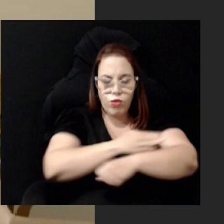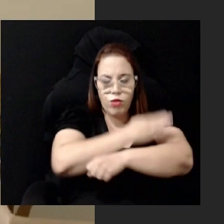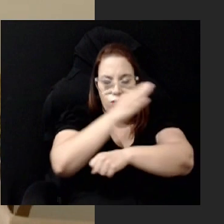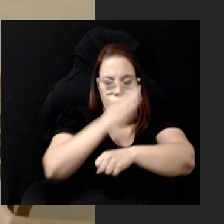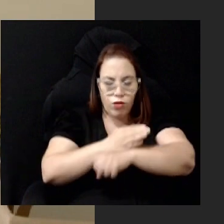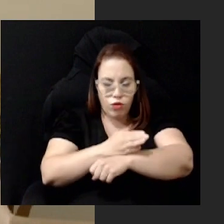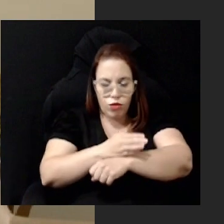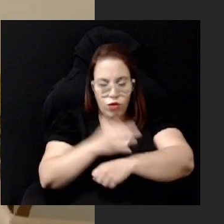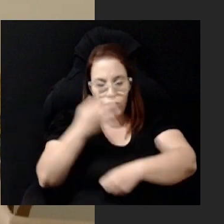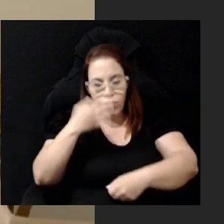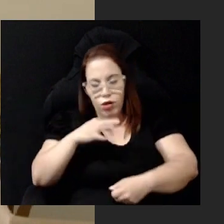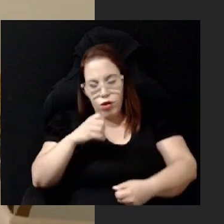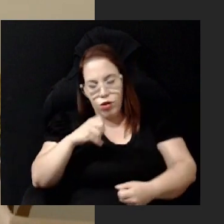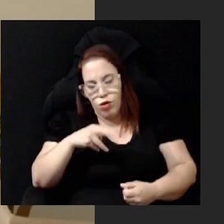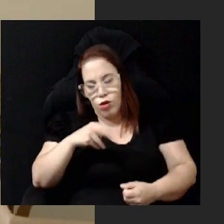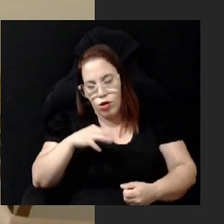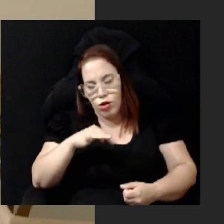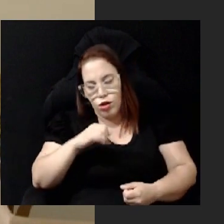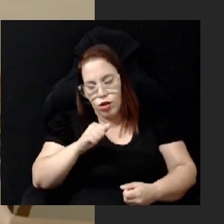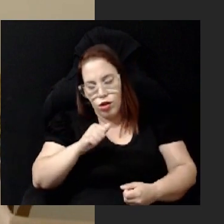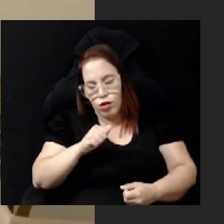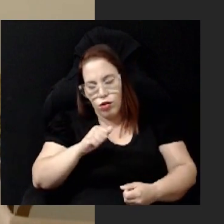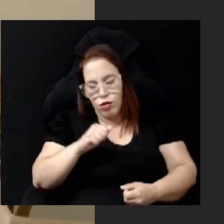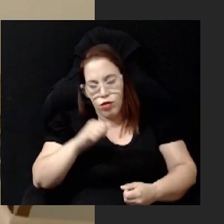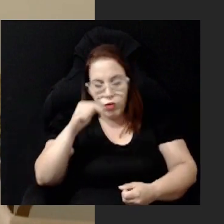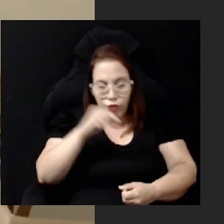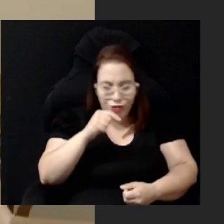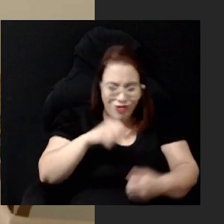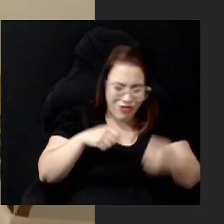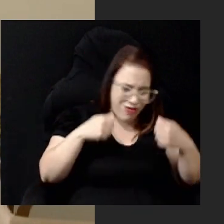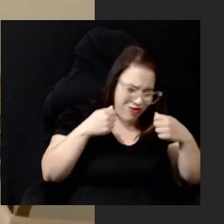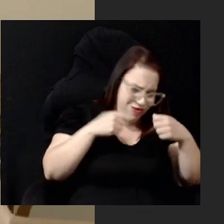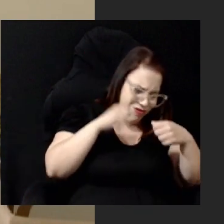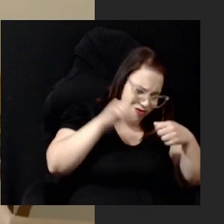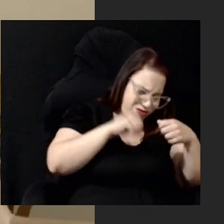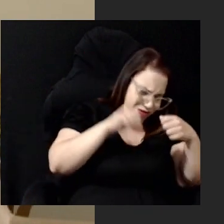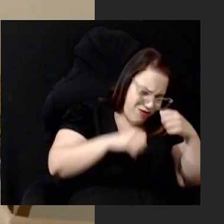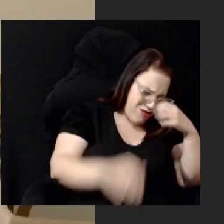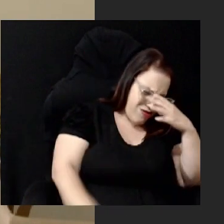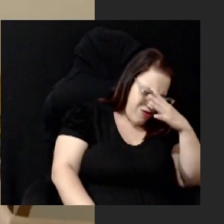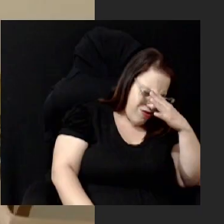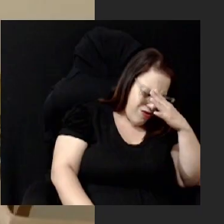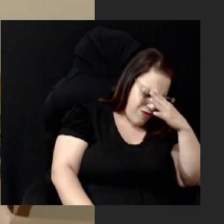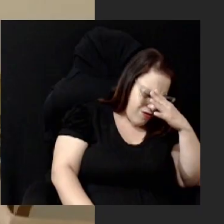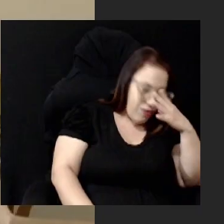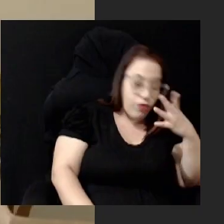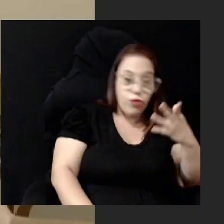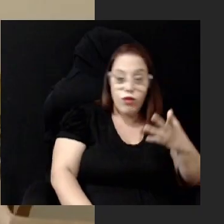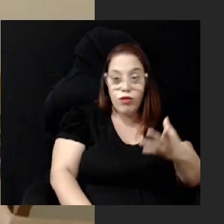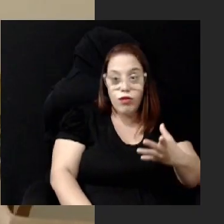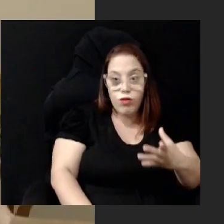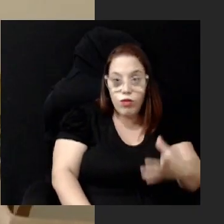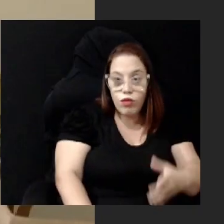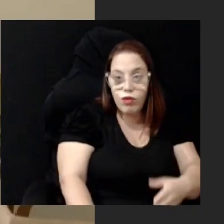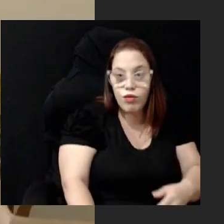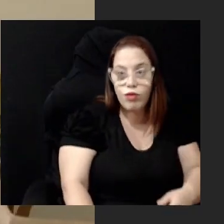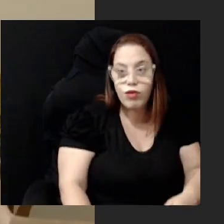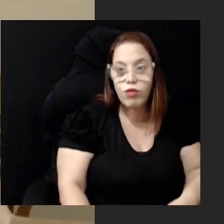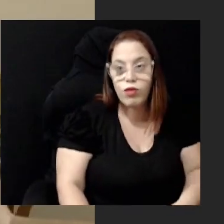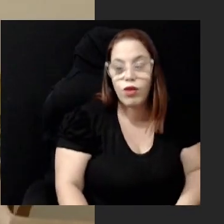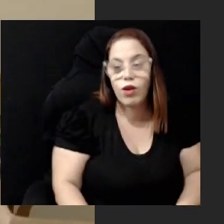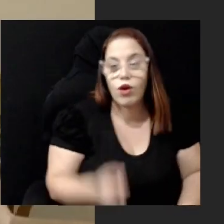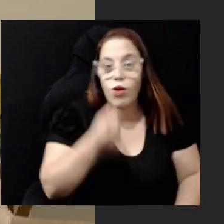do tempo. As dores oncológicas, elas costumam ir piorando muito rápido e cada vez respondendo menos